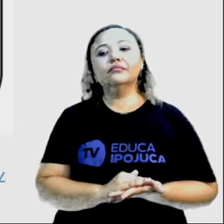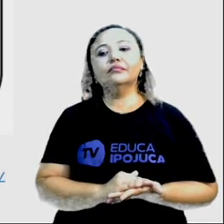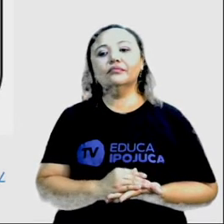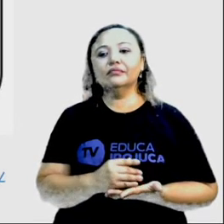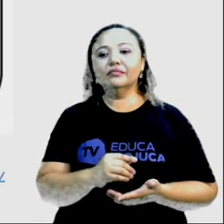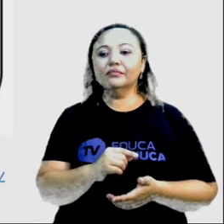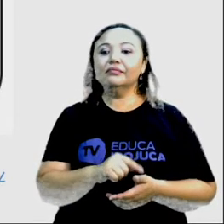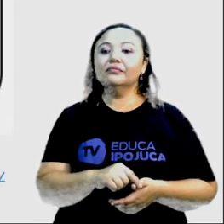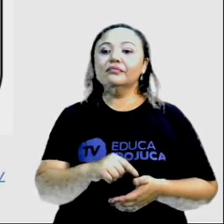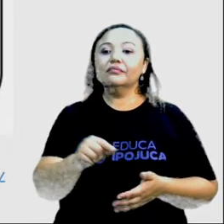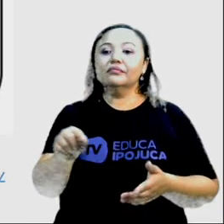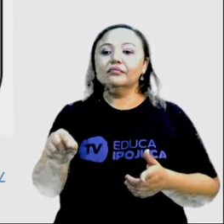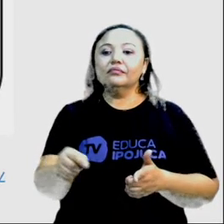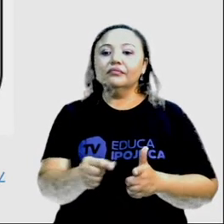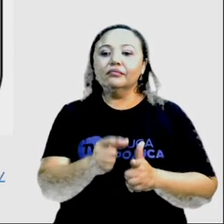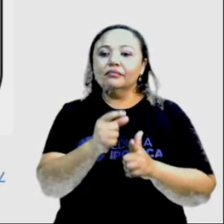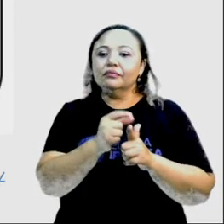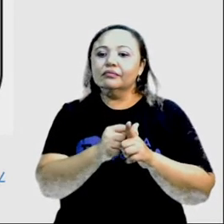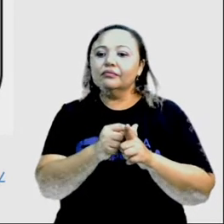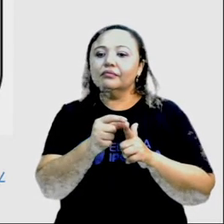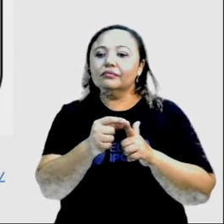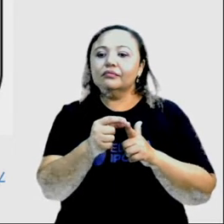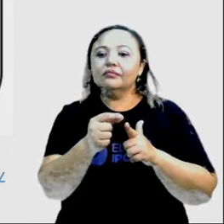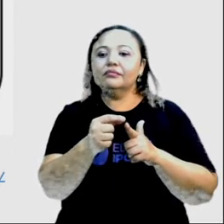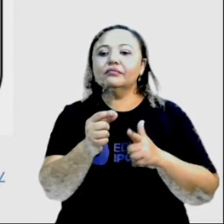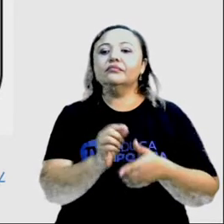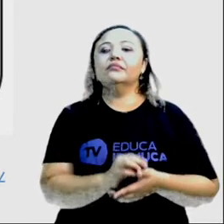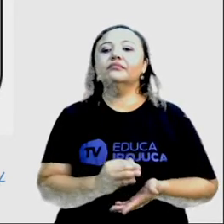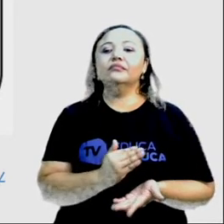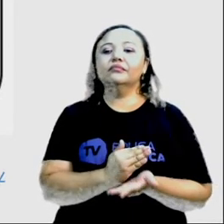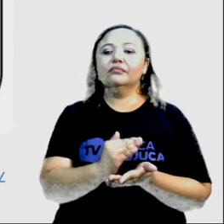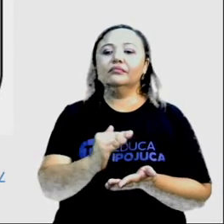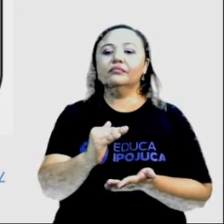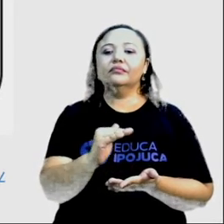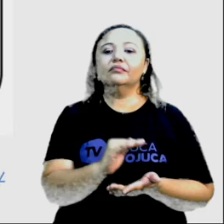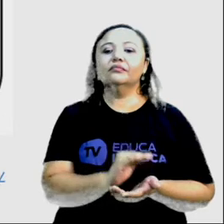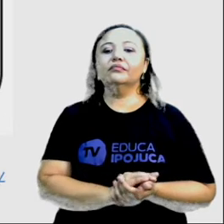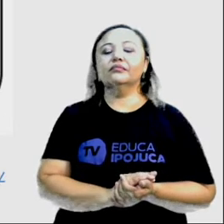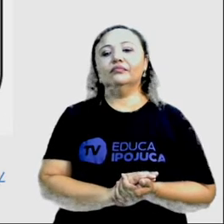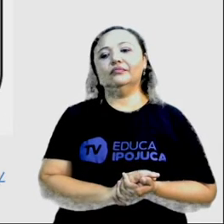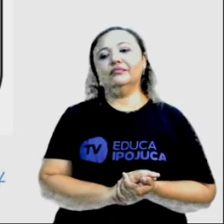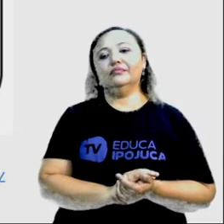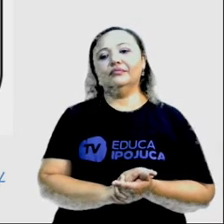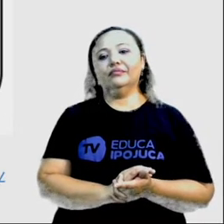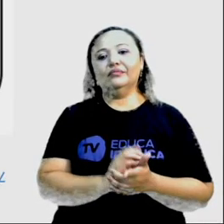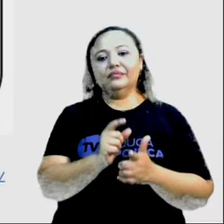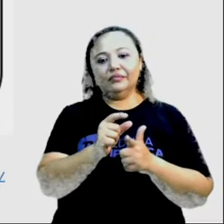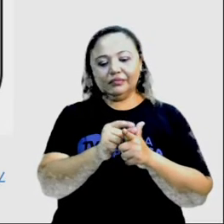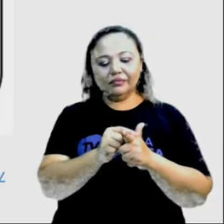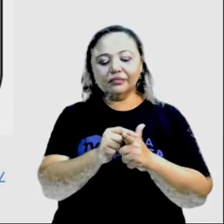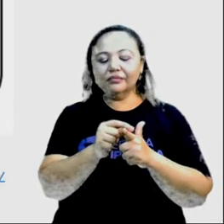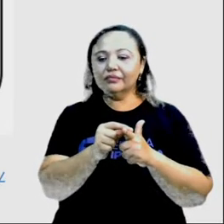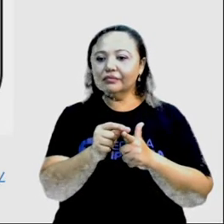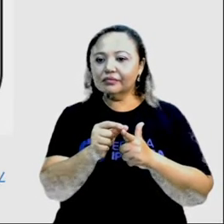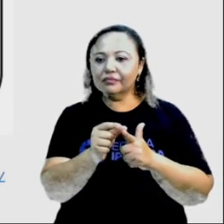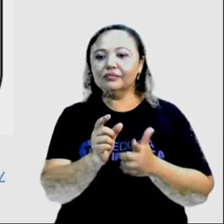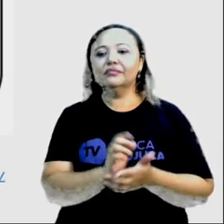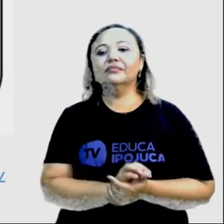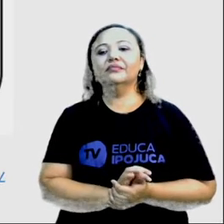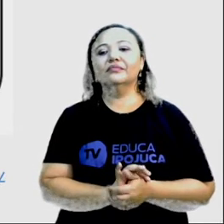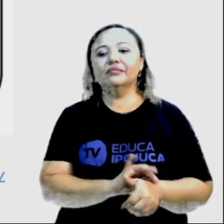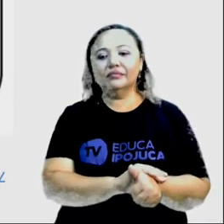prende a linguinha, né? A nossa língua, entre os dentes para poder pronunciar a sílaba.